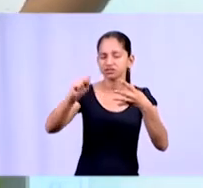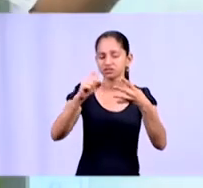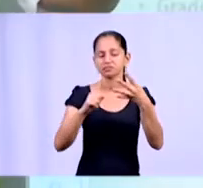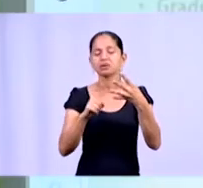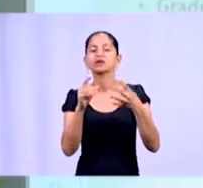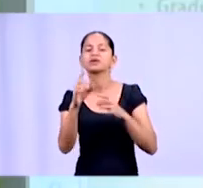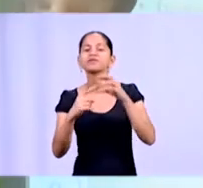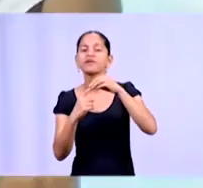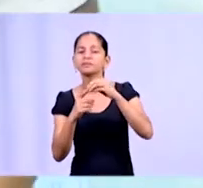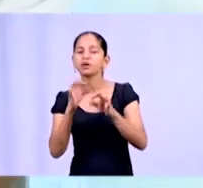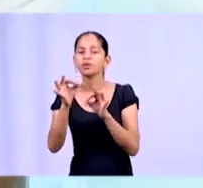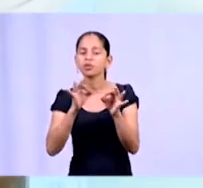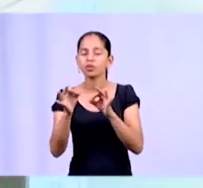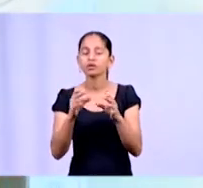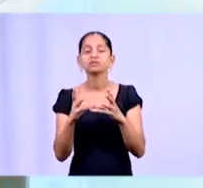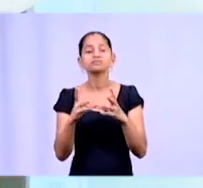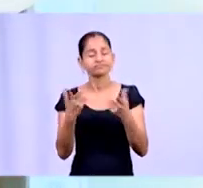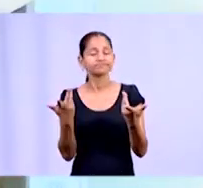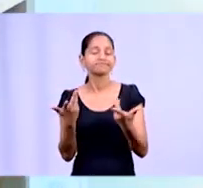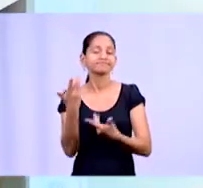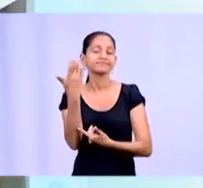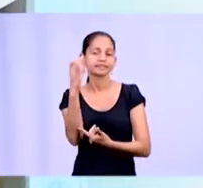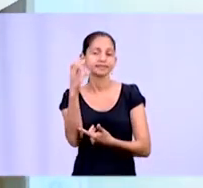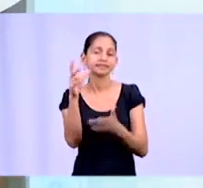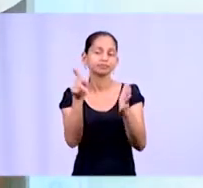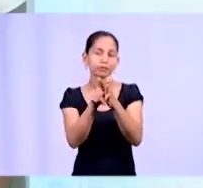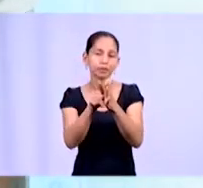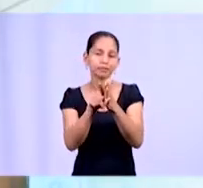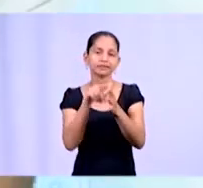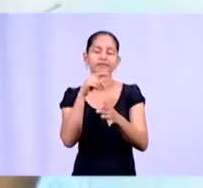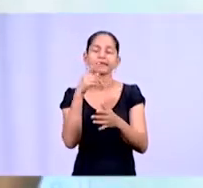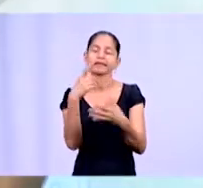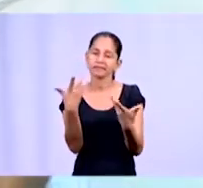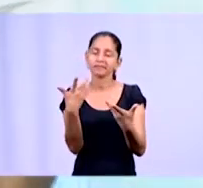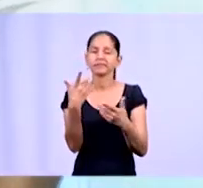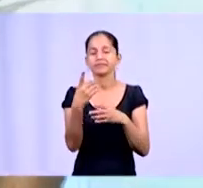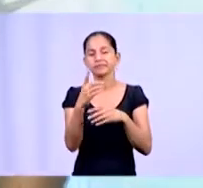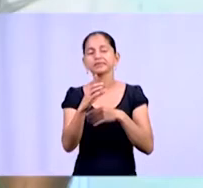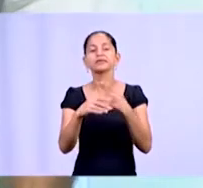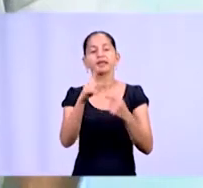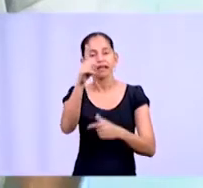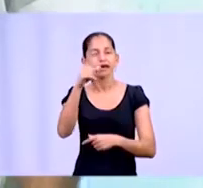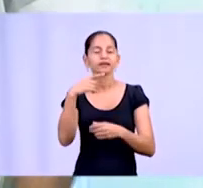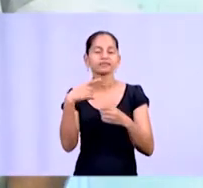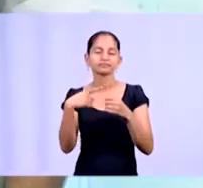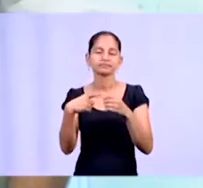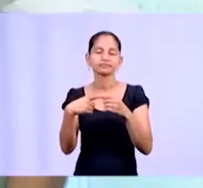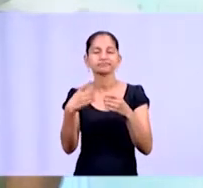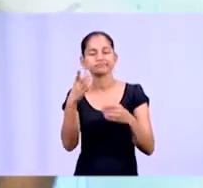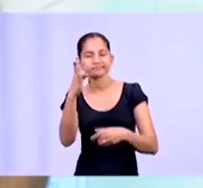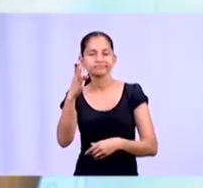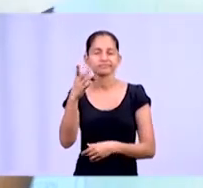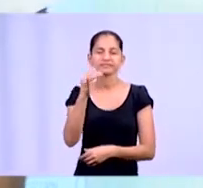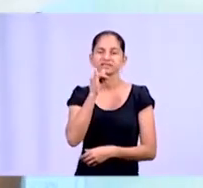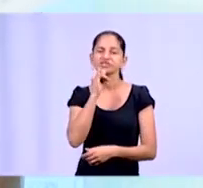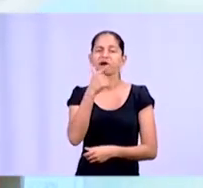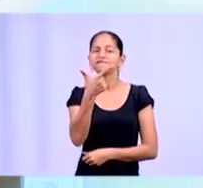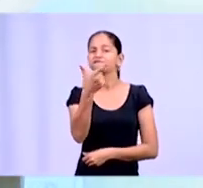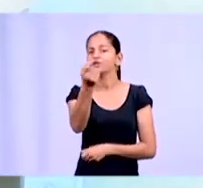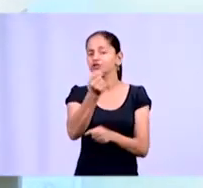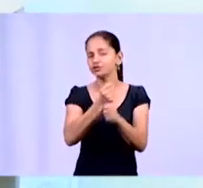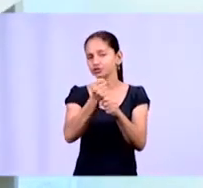dados, e tem Ciências da Computação, onde me formei. Sou formado na Federal de São Carlos, já estou há 20 anos